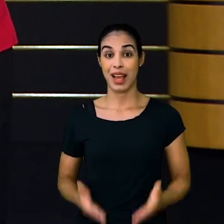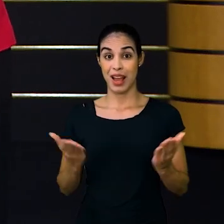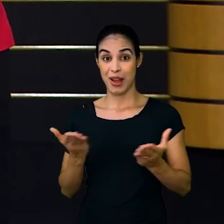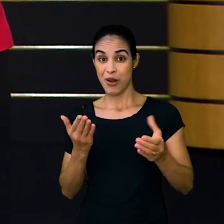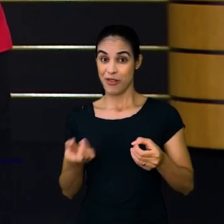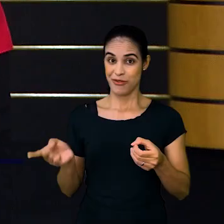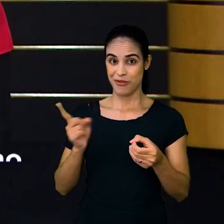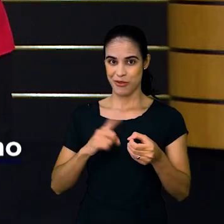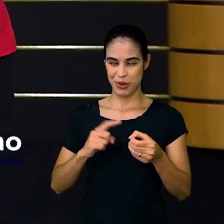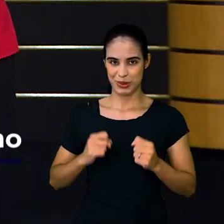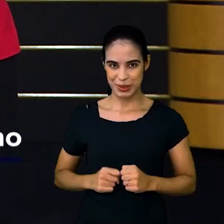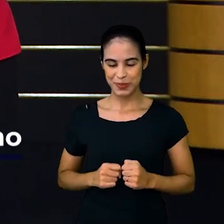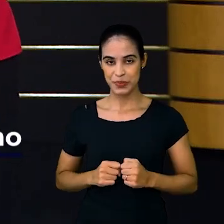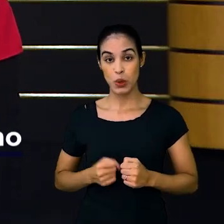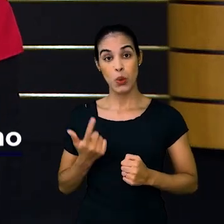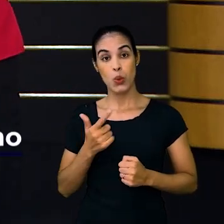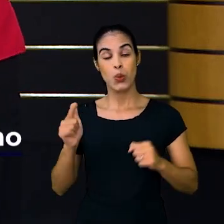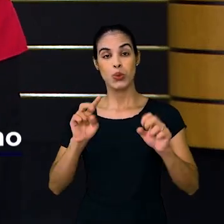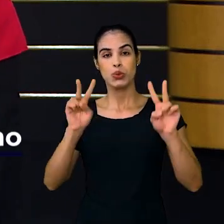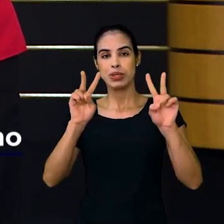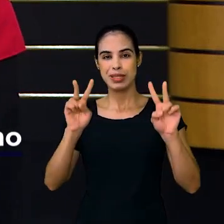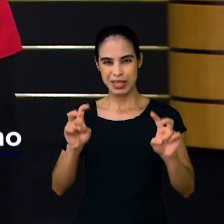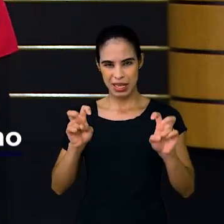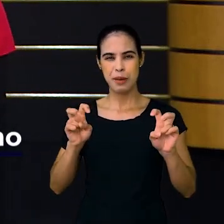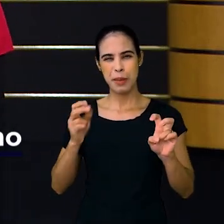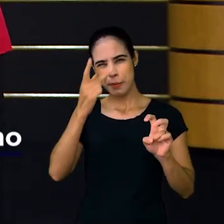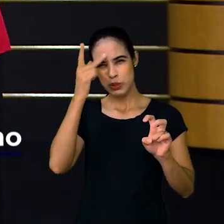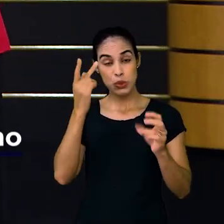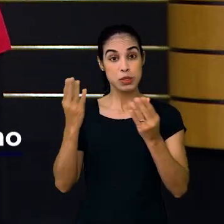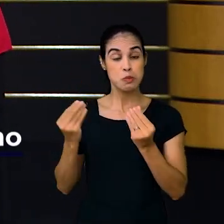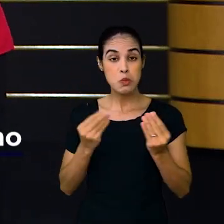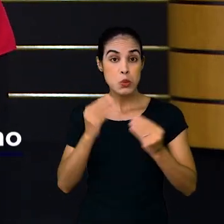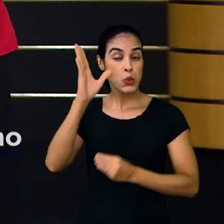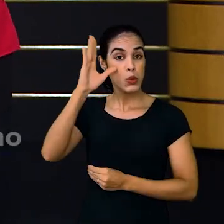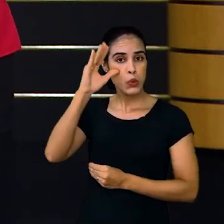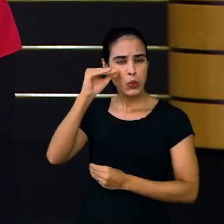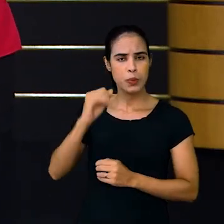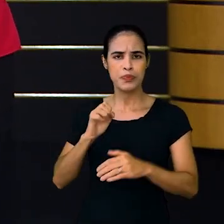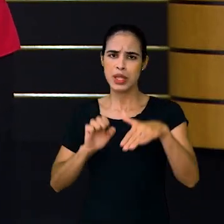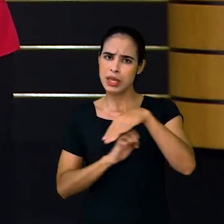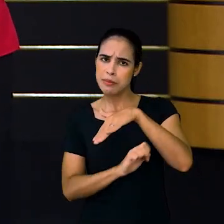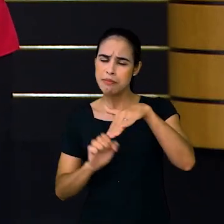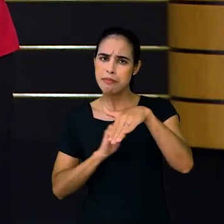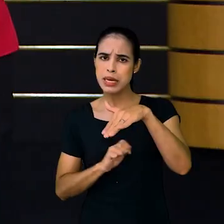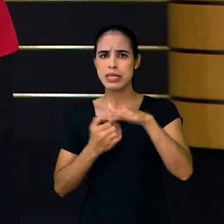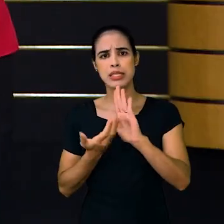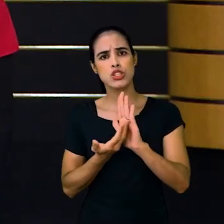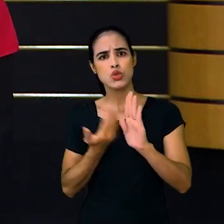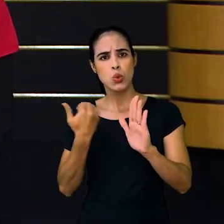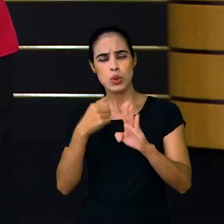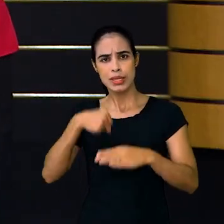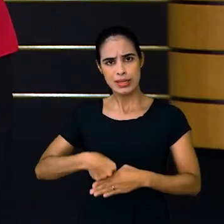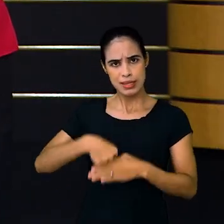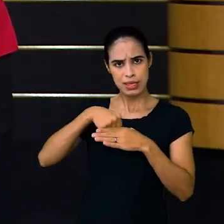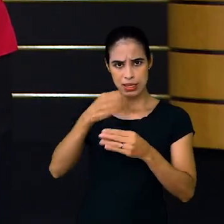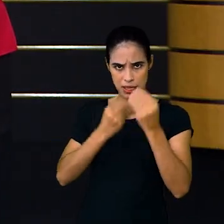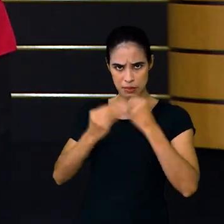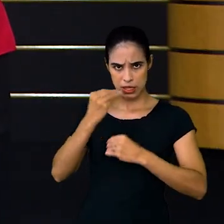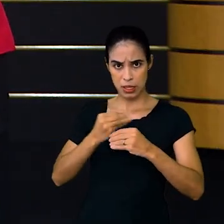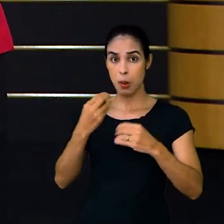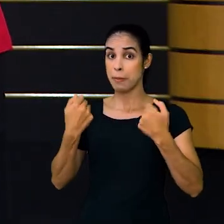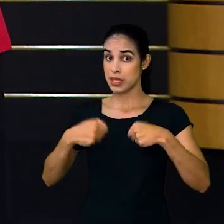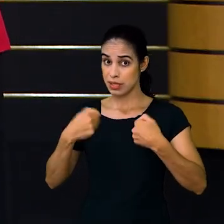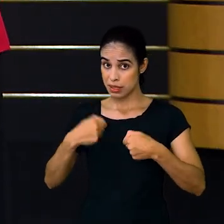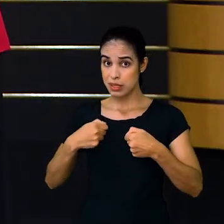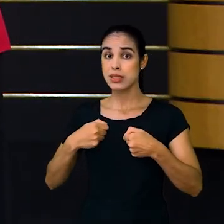E estamos de volta com a revista TST com um assunto que interessa muita gente. A empresa que desconta a cesta alimentação do salário do trabalhador tem